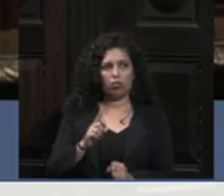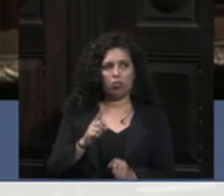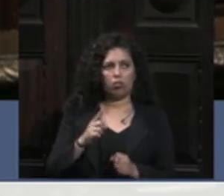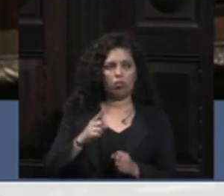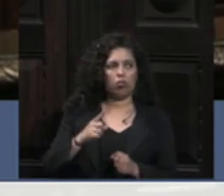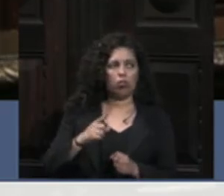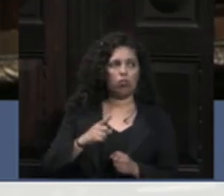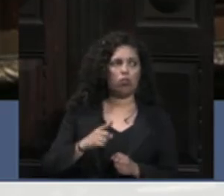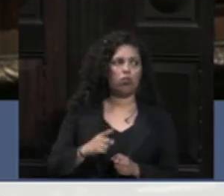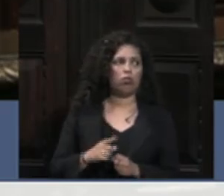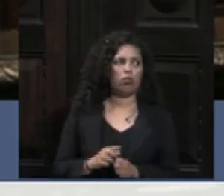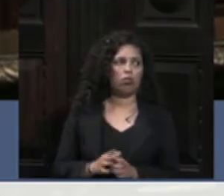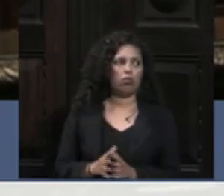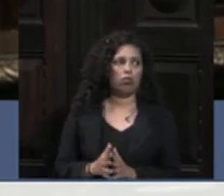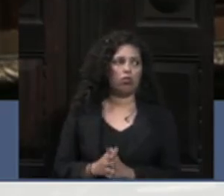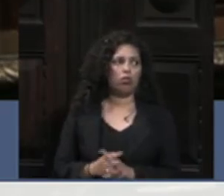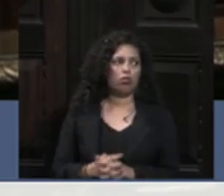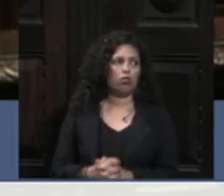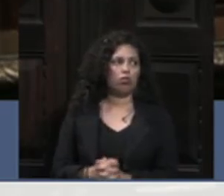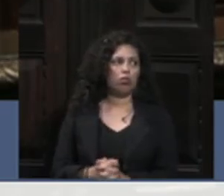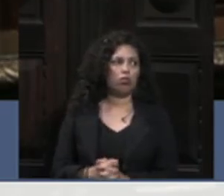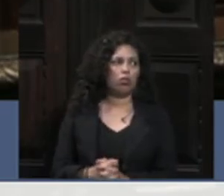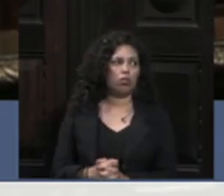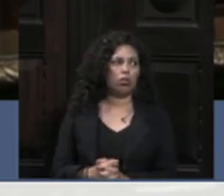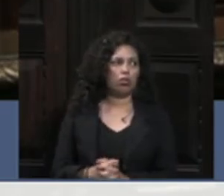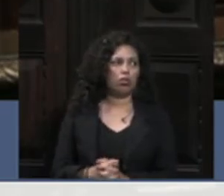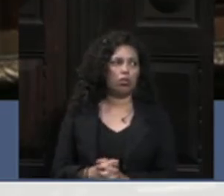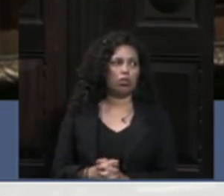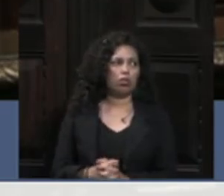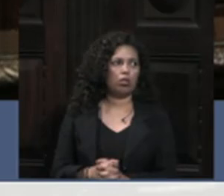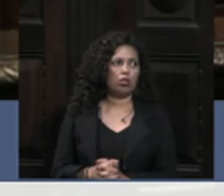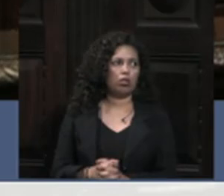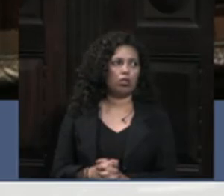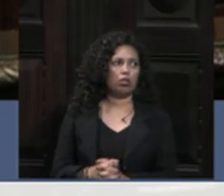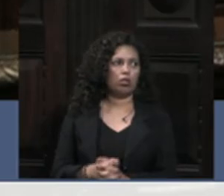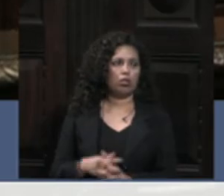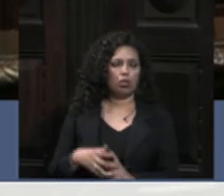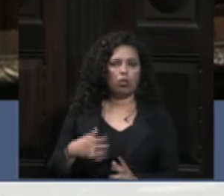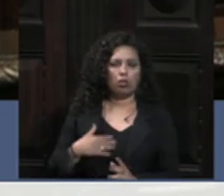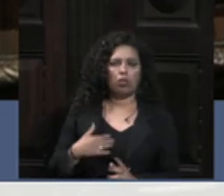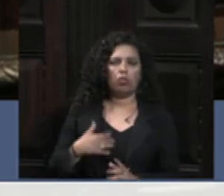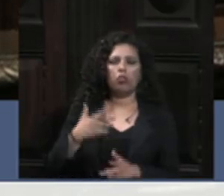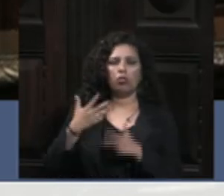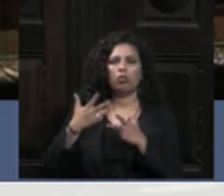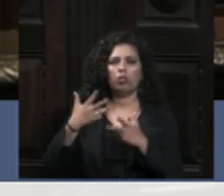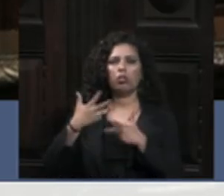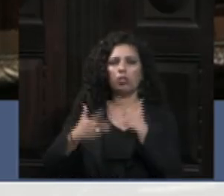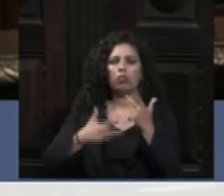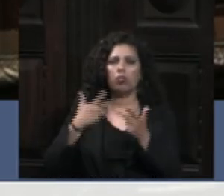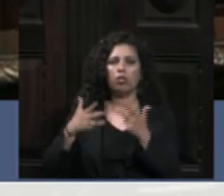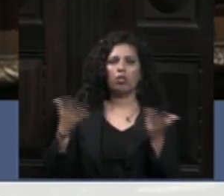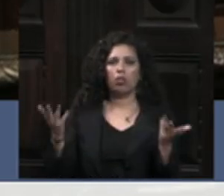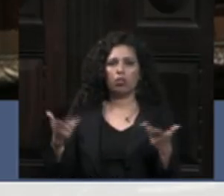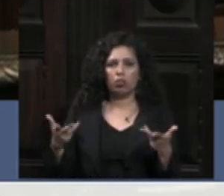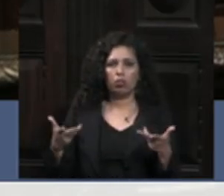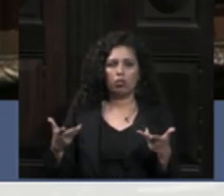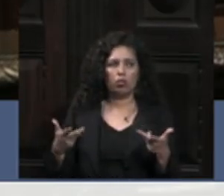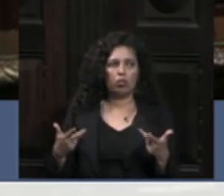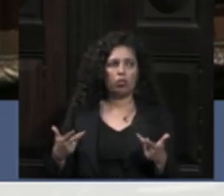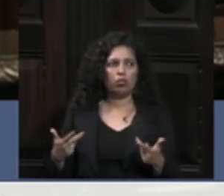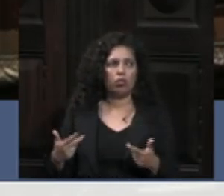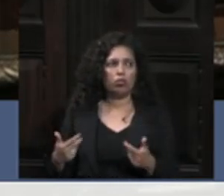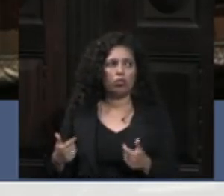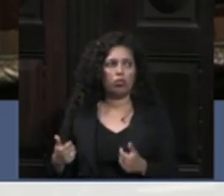fosse uma atitude correta. Então, é este o registro que eu queria trazer,